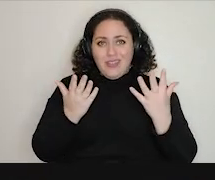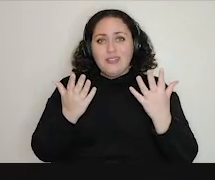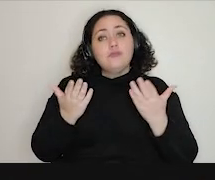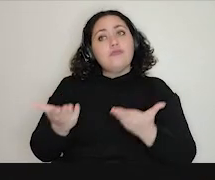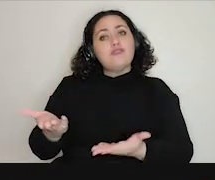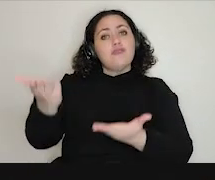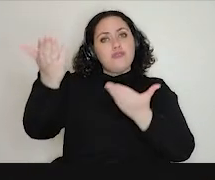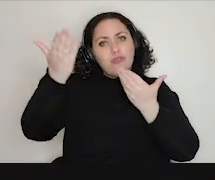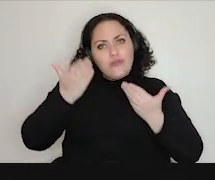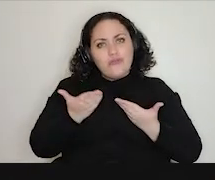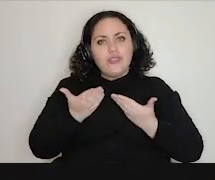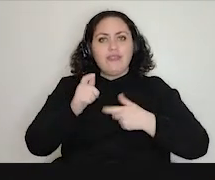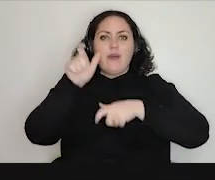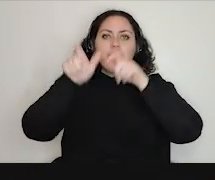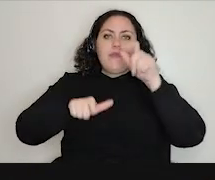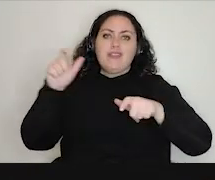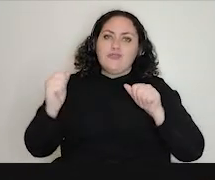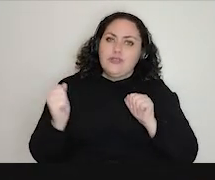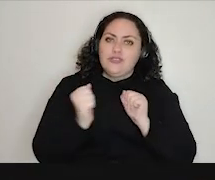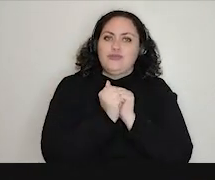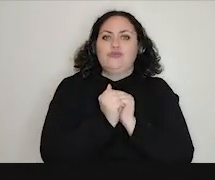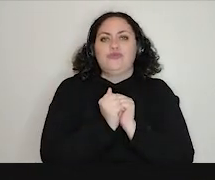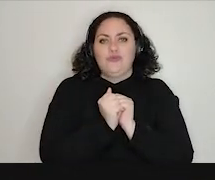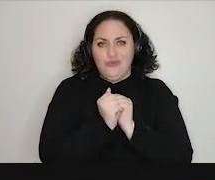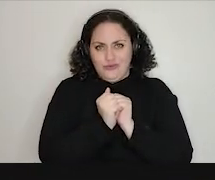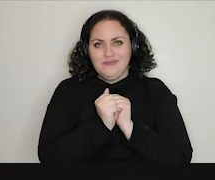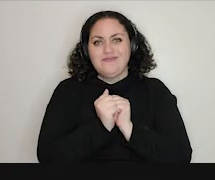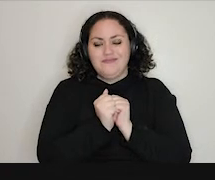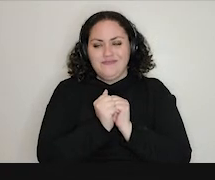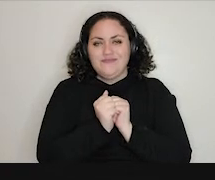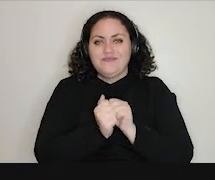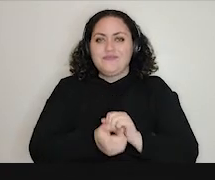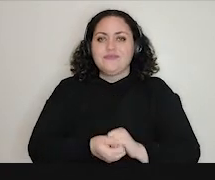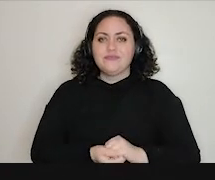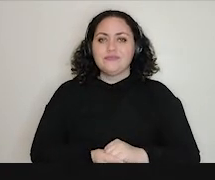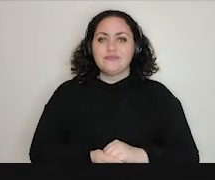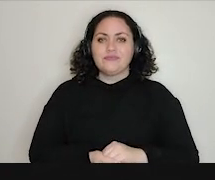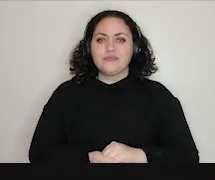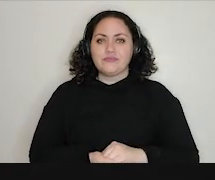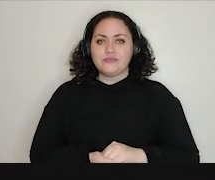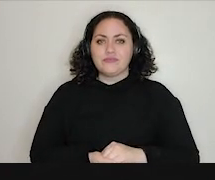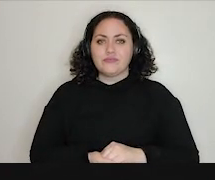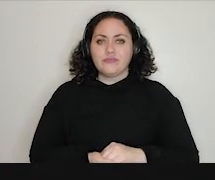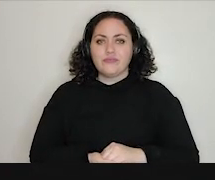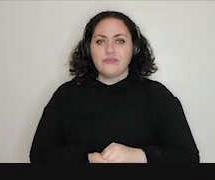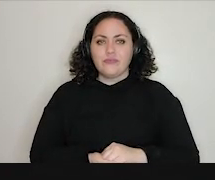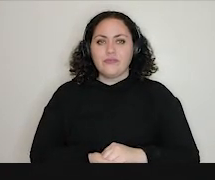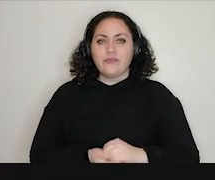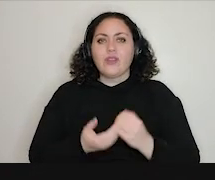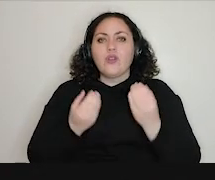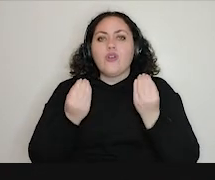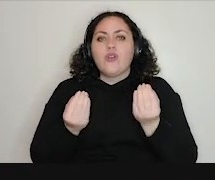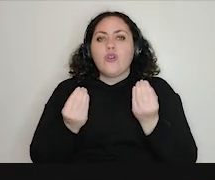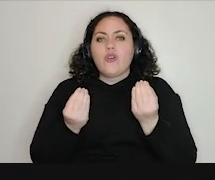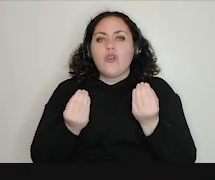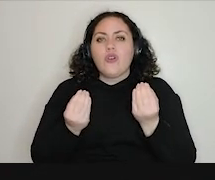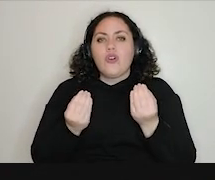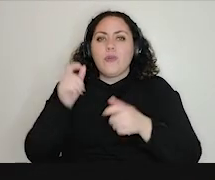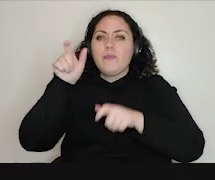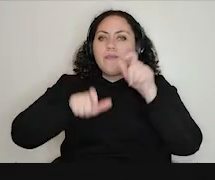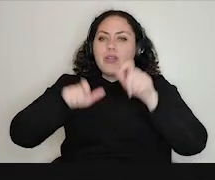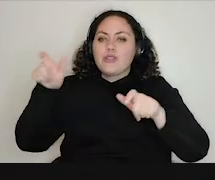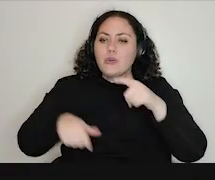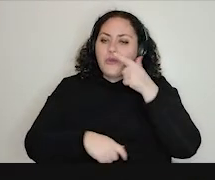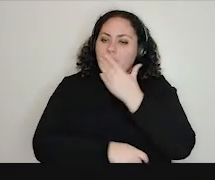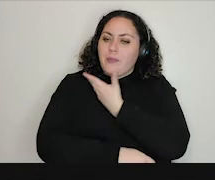fornecendo, a gente para perto, né? Como que a gente faz com que as pessoas elas consigam vencer